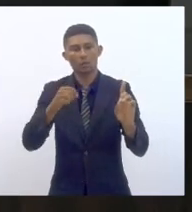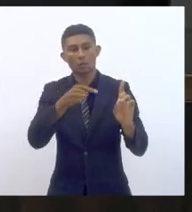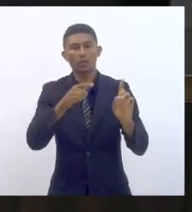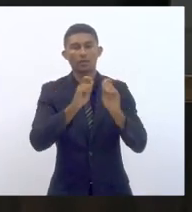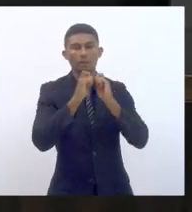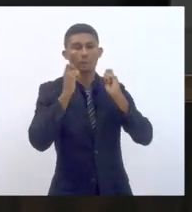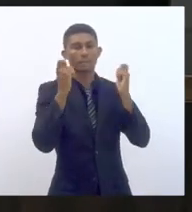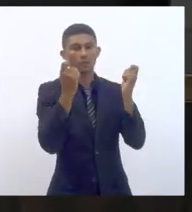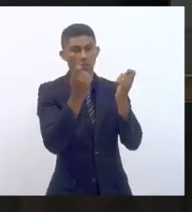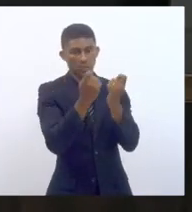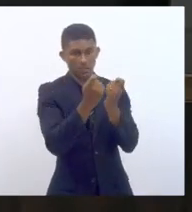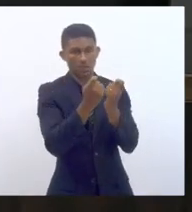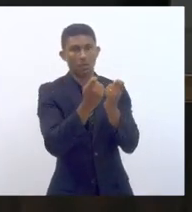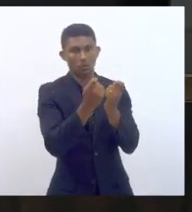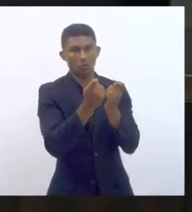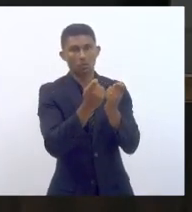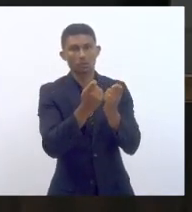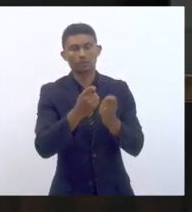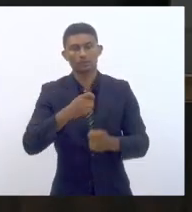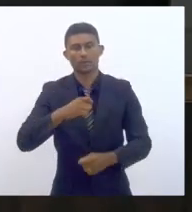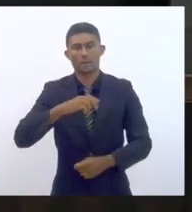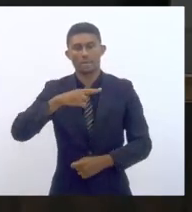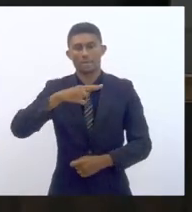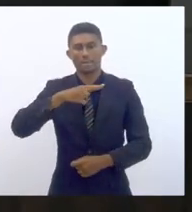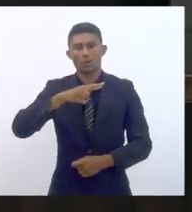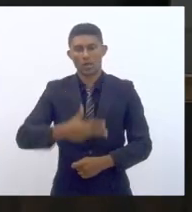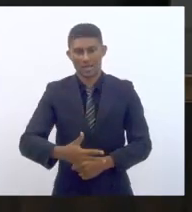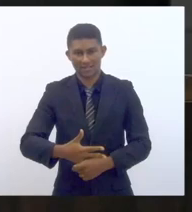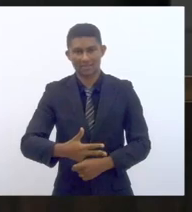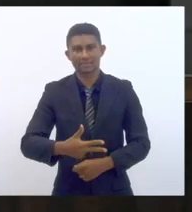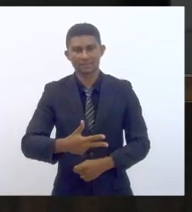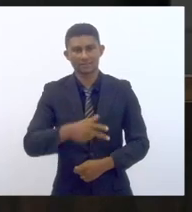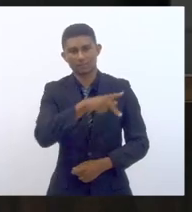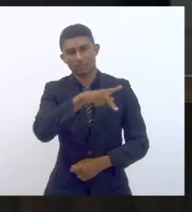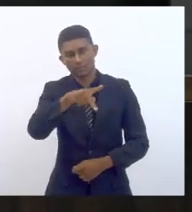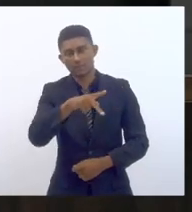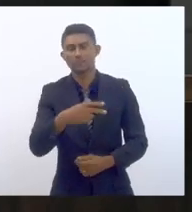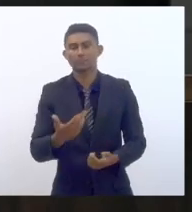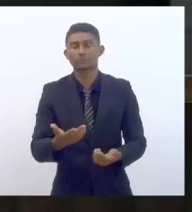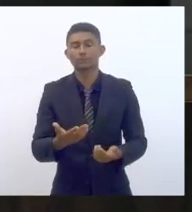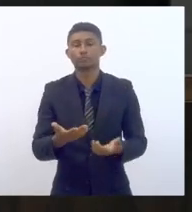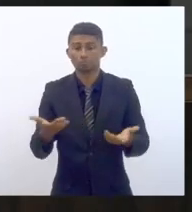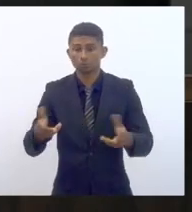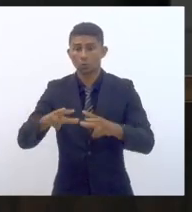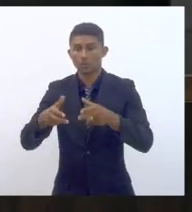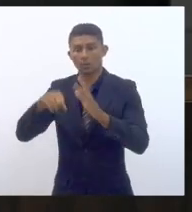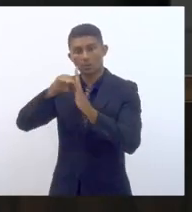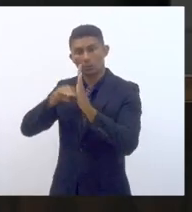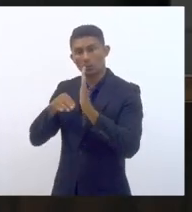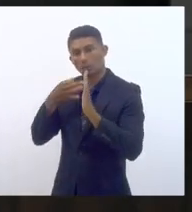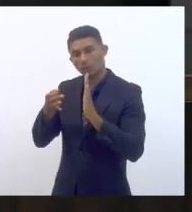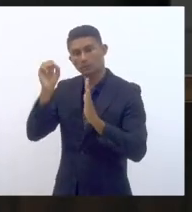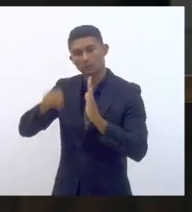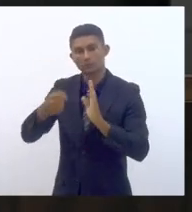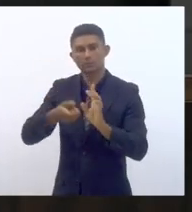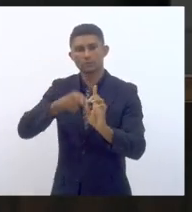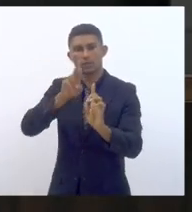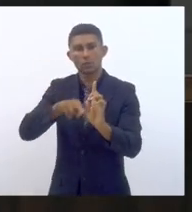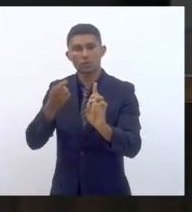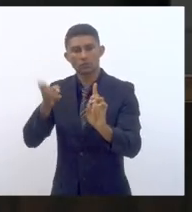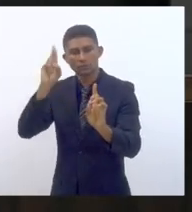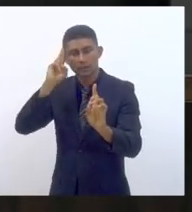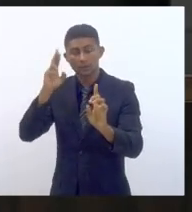Atlética Portuguesa, a Lusa da Ilha do Governador. Parecida da Comissão de Normas Internas e Proporções Externas, favorável, relator Rosenberg Reis.